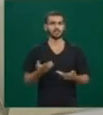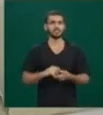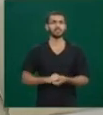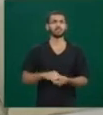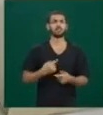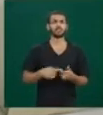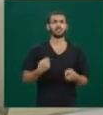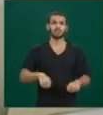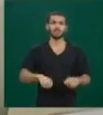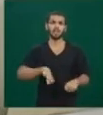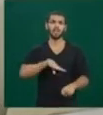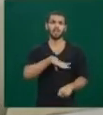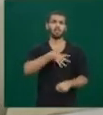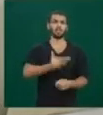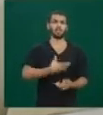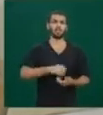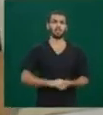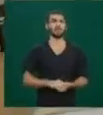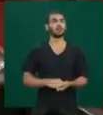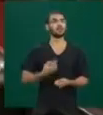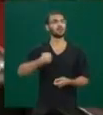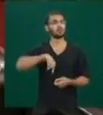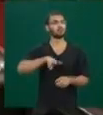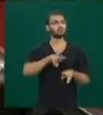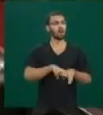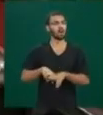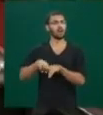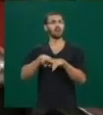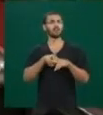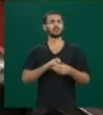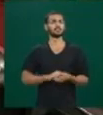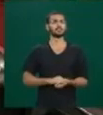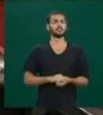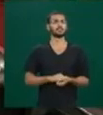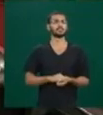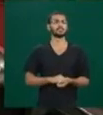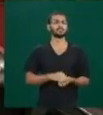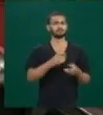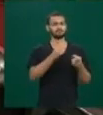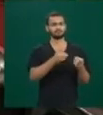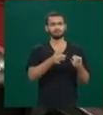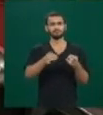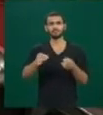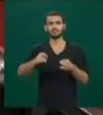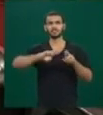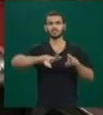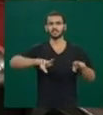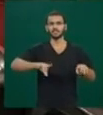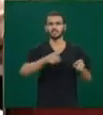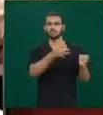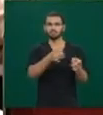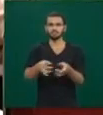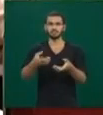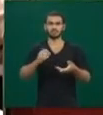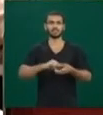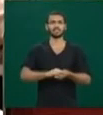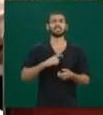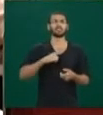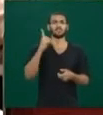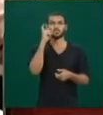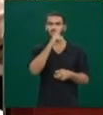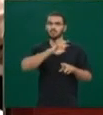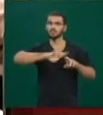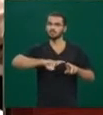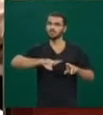de coragem nós sentarmos. Cada um aqui tem uma rotina diferente, dificuldades parecidas e um objetivo em